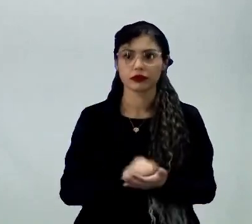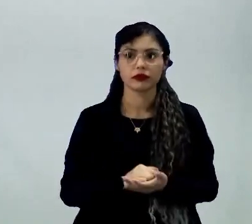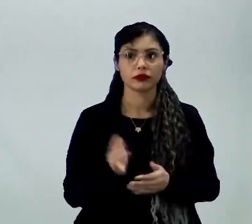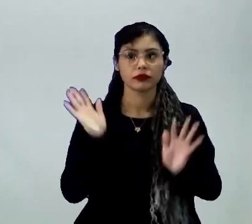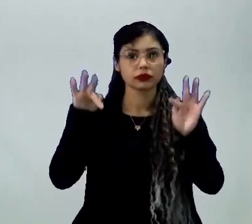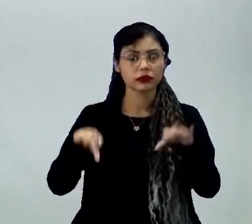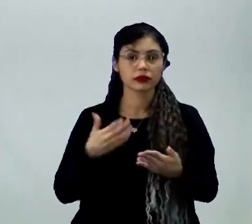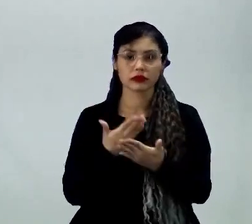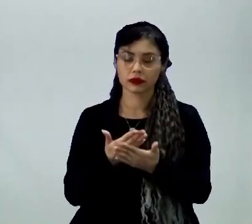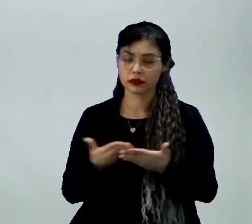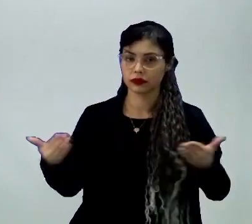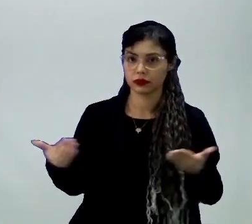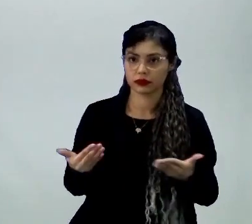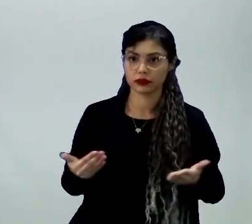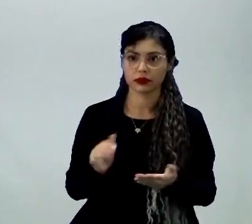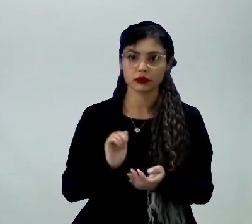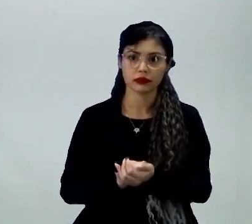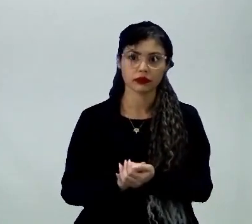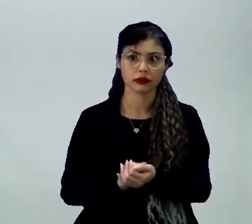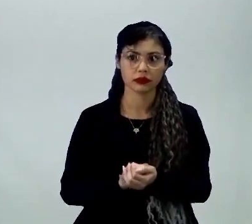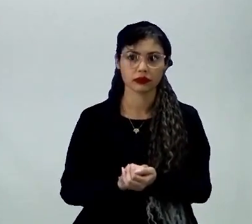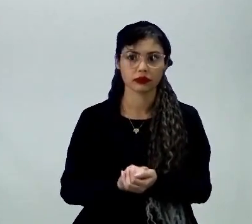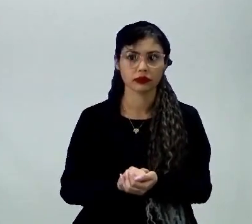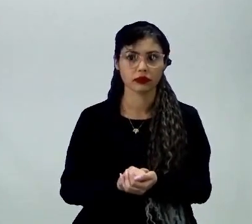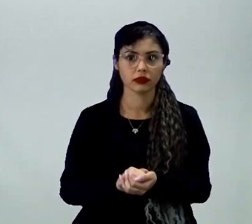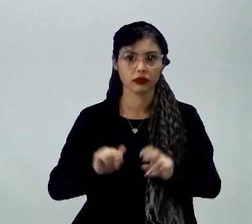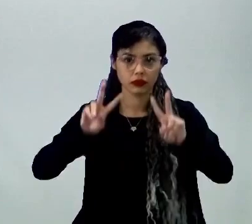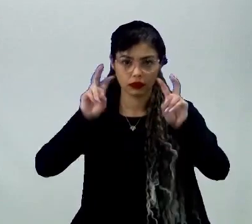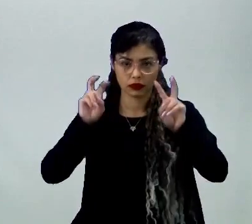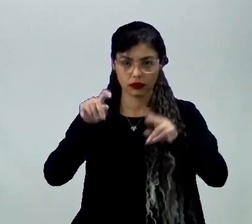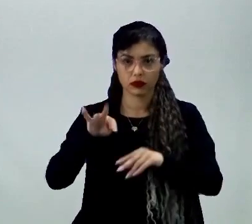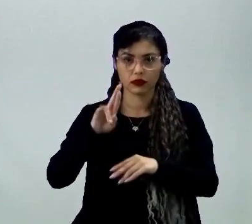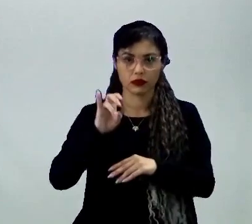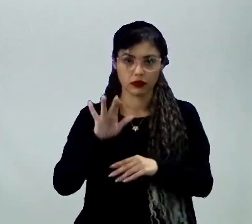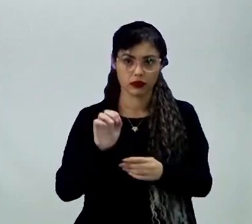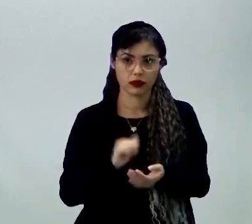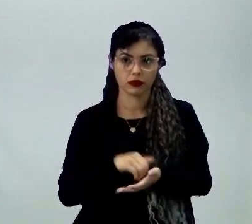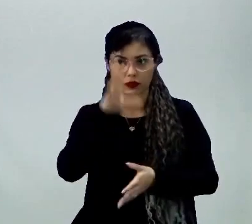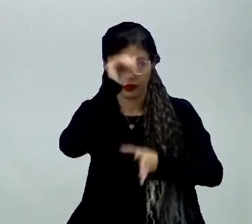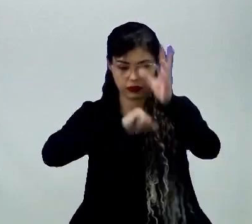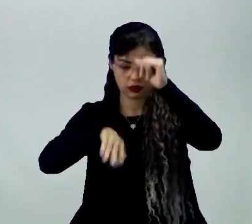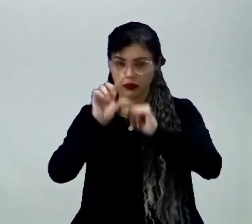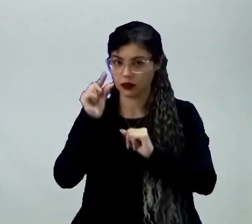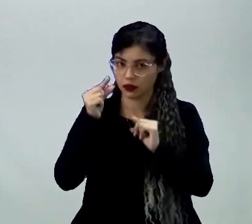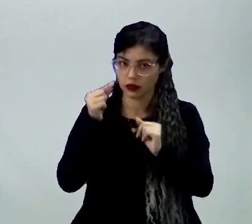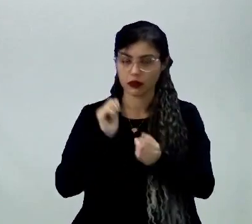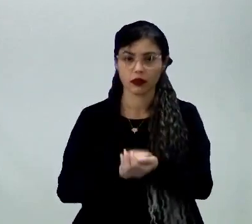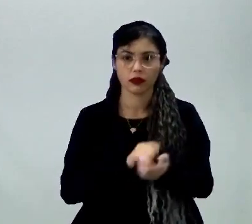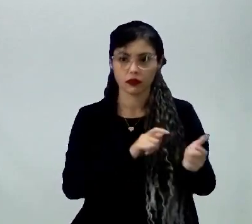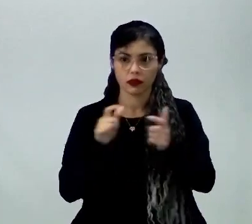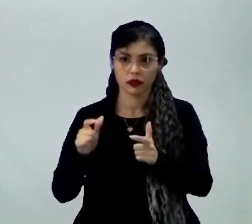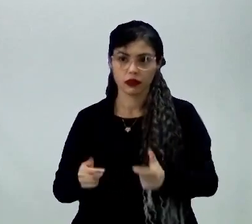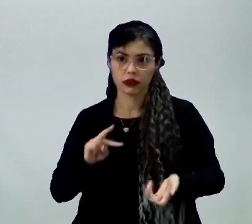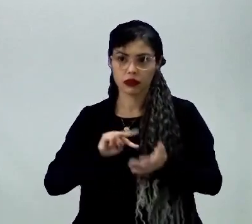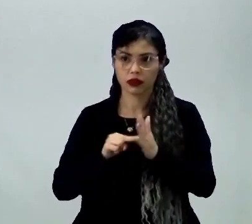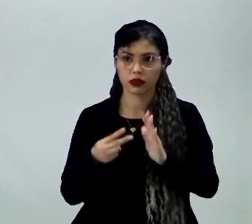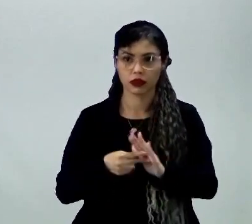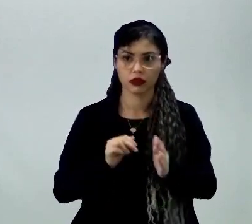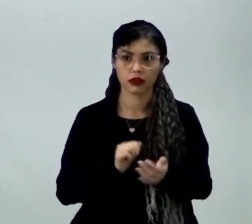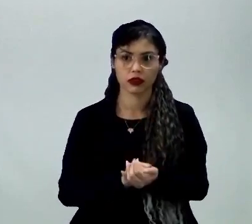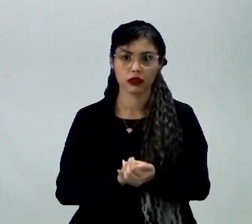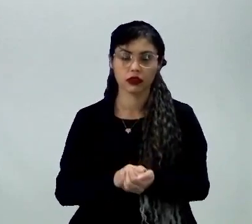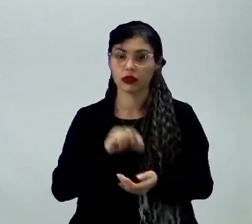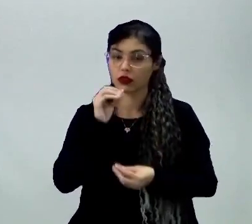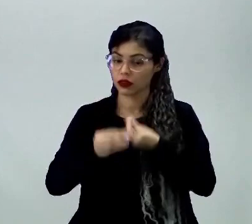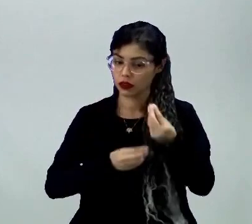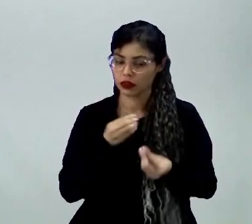gente vai finalizar por aqui. Nós finalizamos nossa aula sobre verbete, aprendemos um pouco como localizar os significados